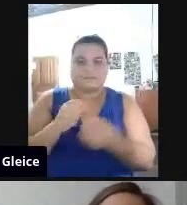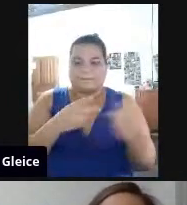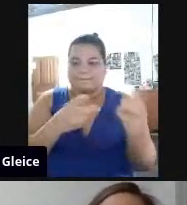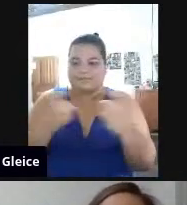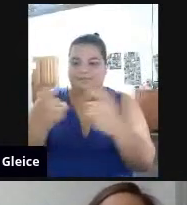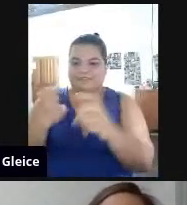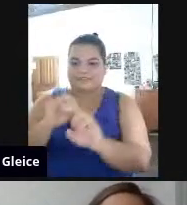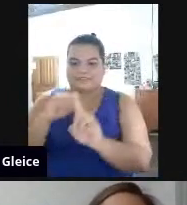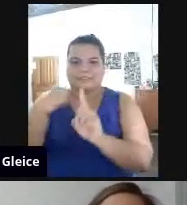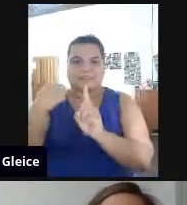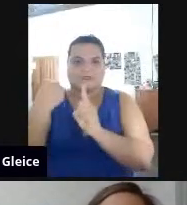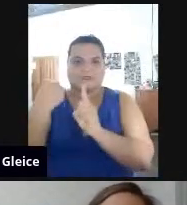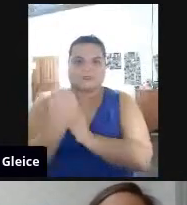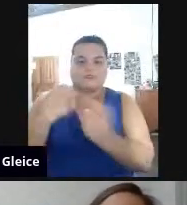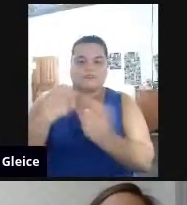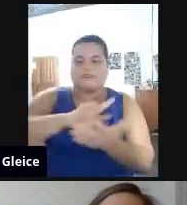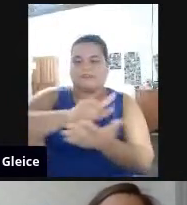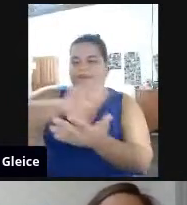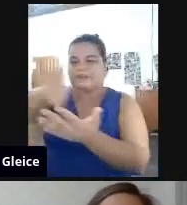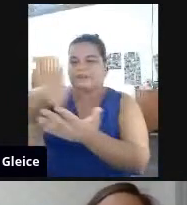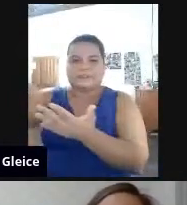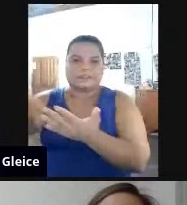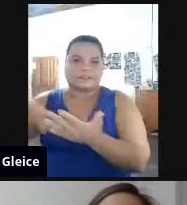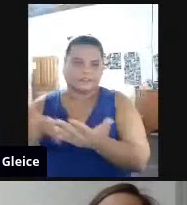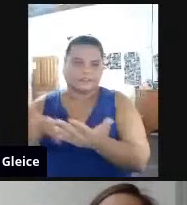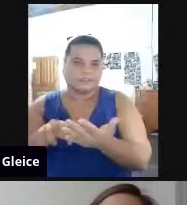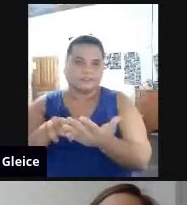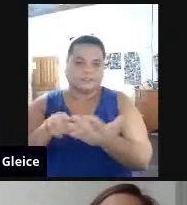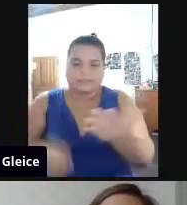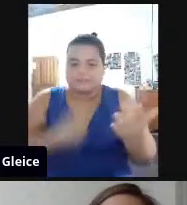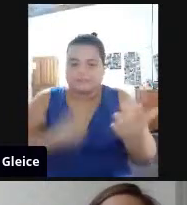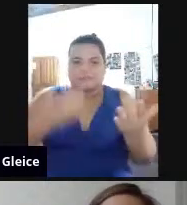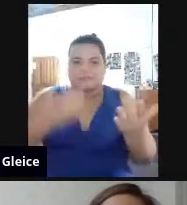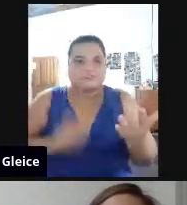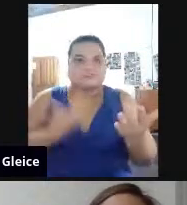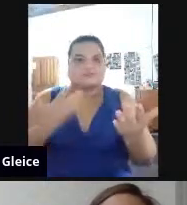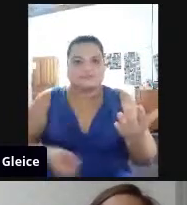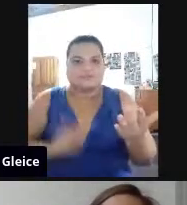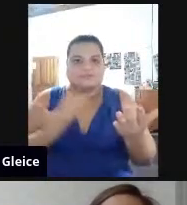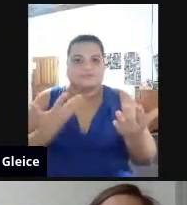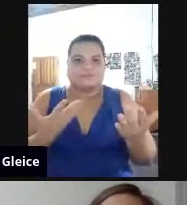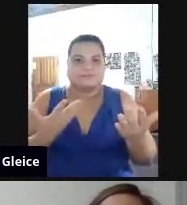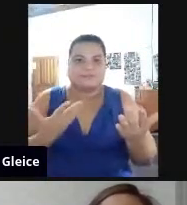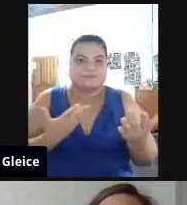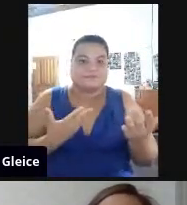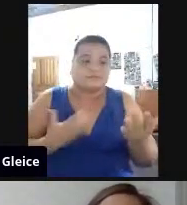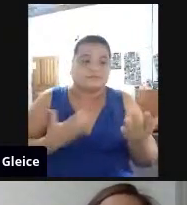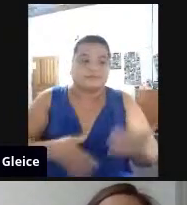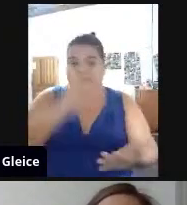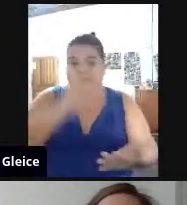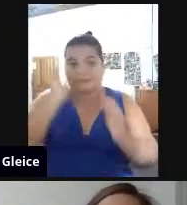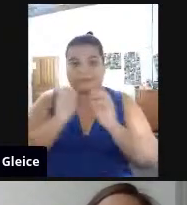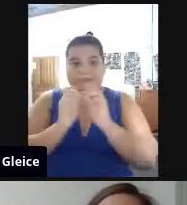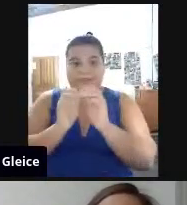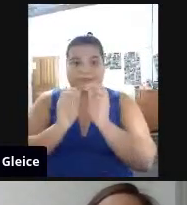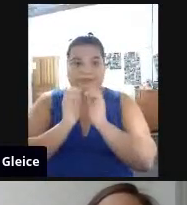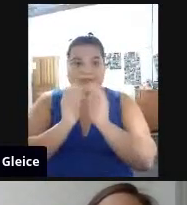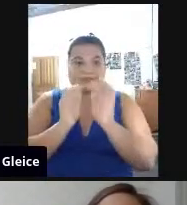diferentes tipos de formas que nós temos de se expressar. Então, para muitos desses indivíduos, essa comunicação é